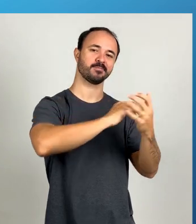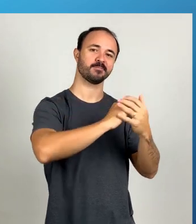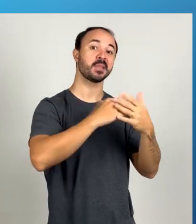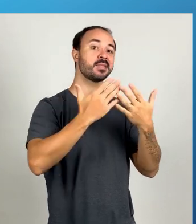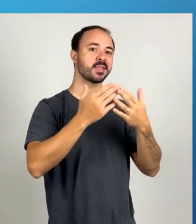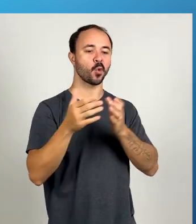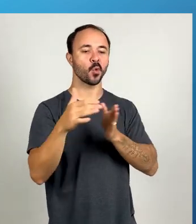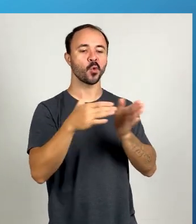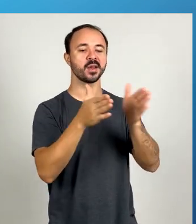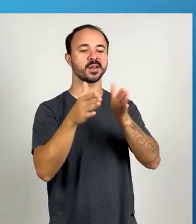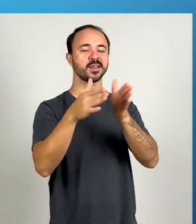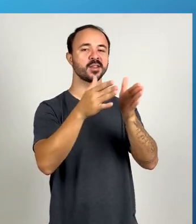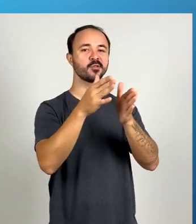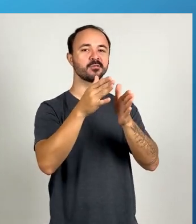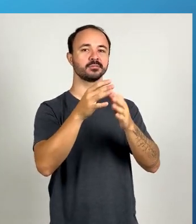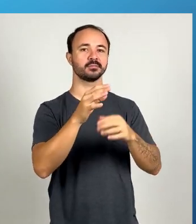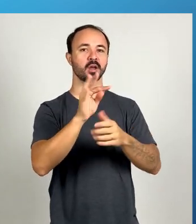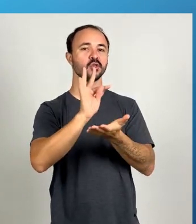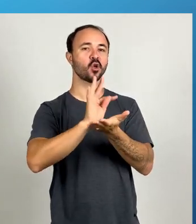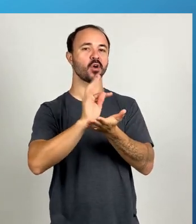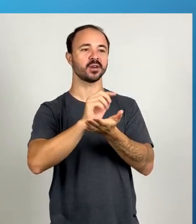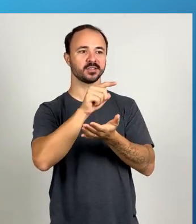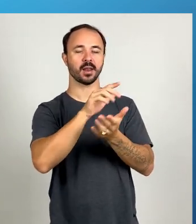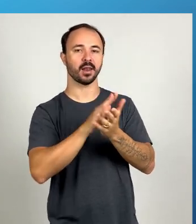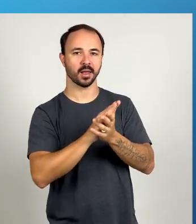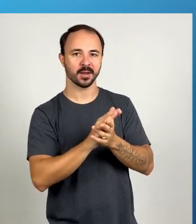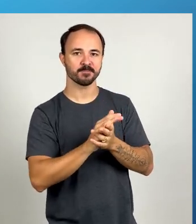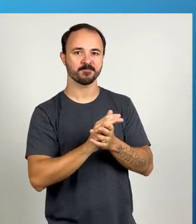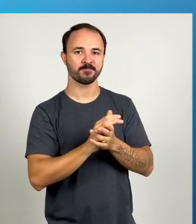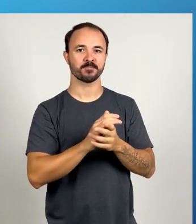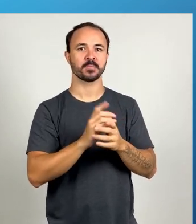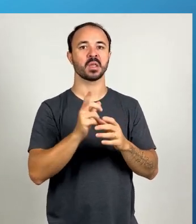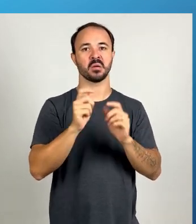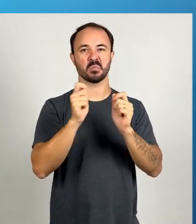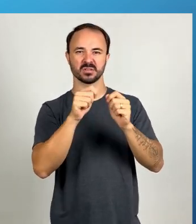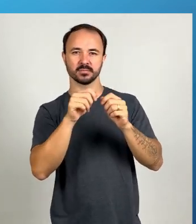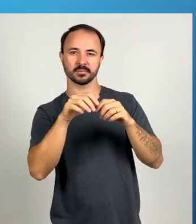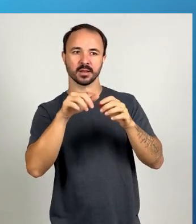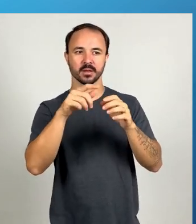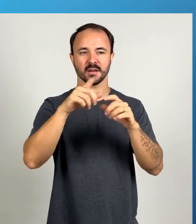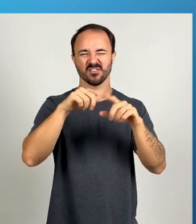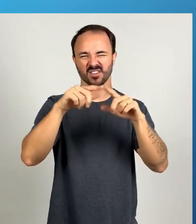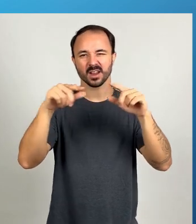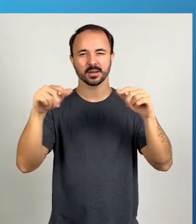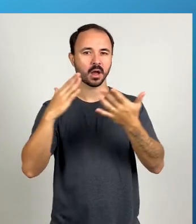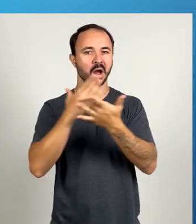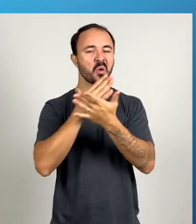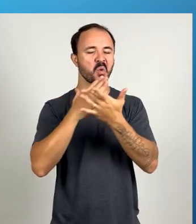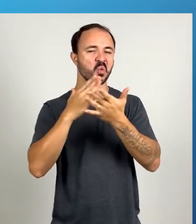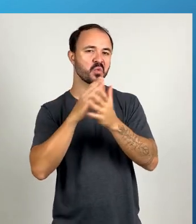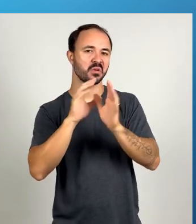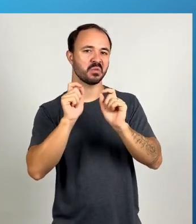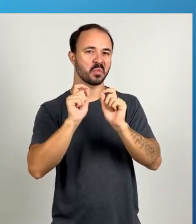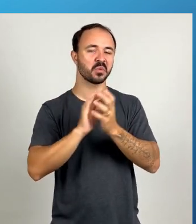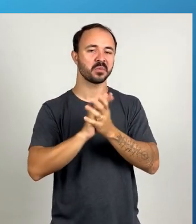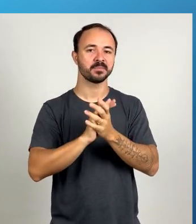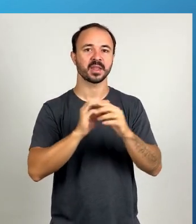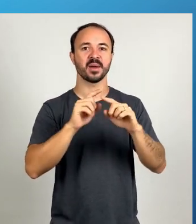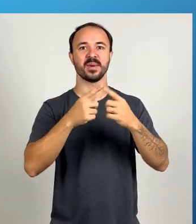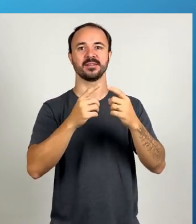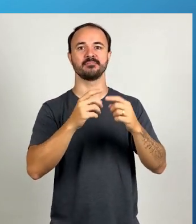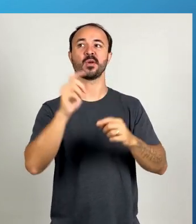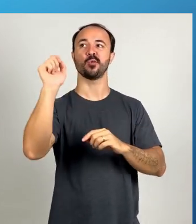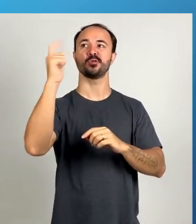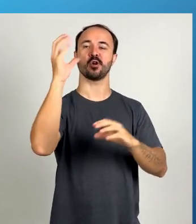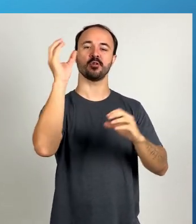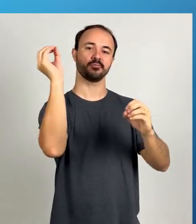põe aproximadamente, tá? Porque a água, nas épocas do ano, ele meio que muda um pouquinho de posição, mas fica sempre naquele sentido. Onde o sol se